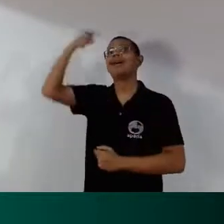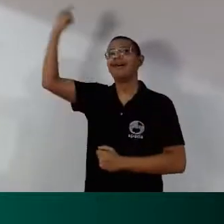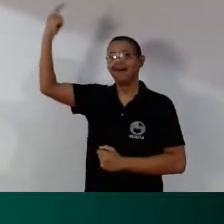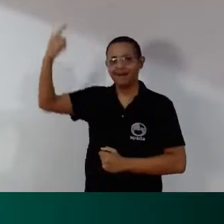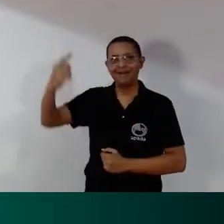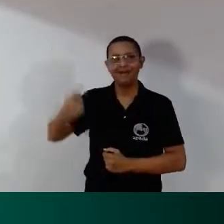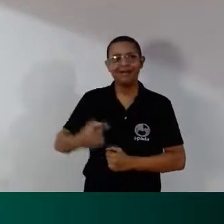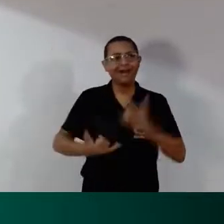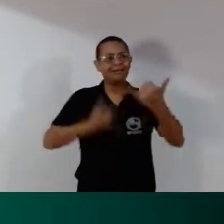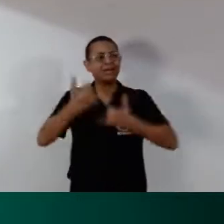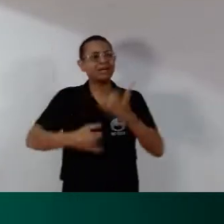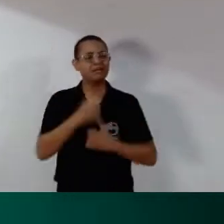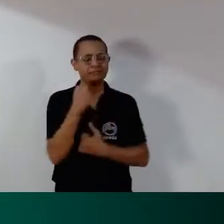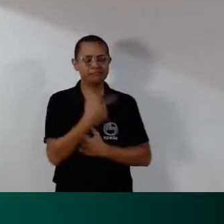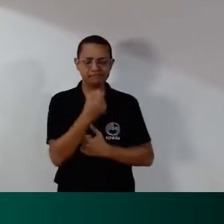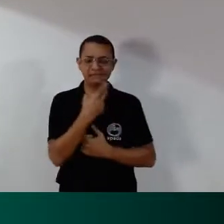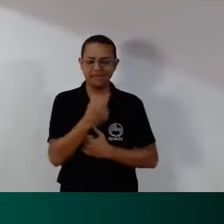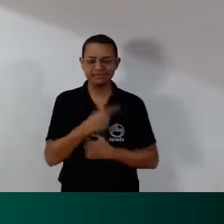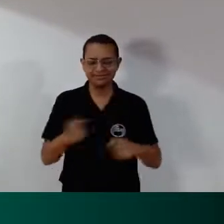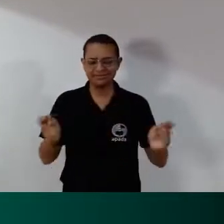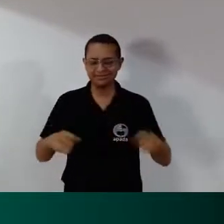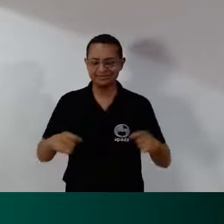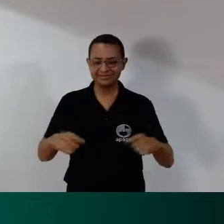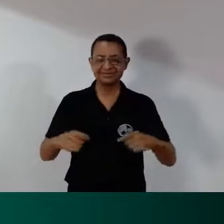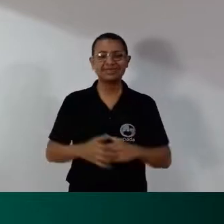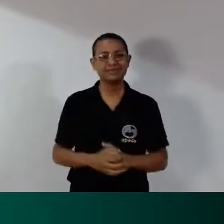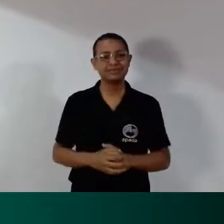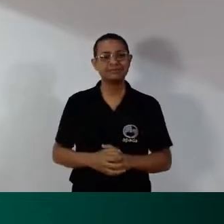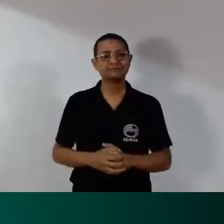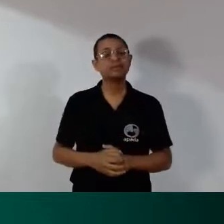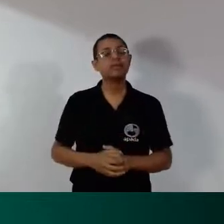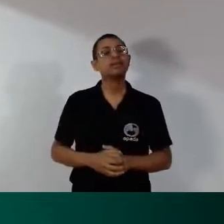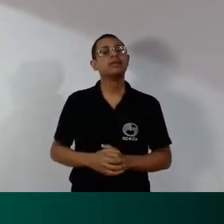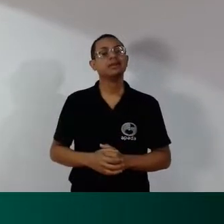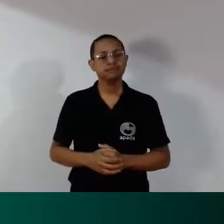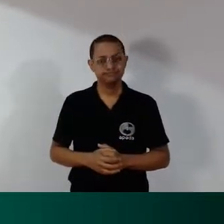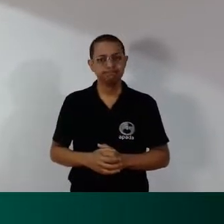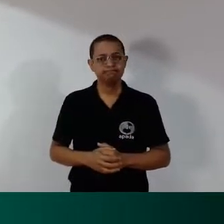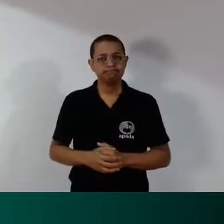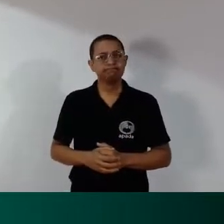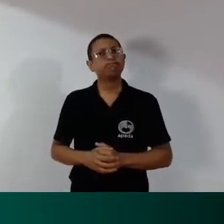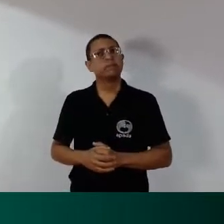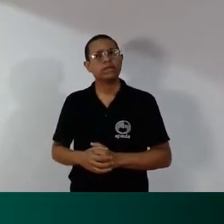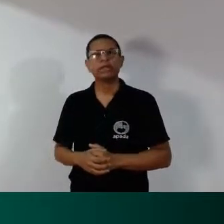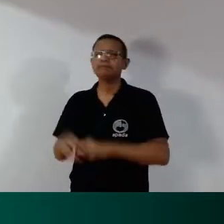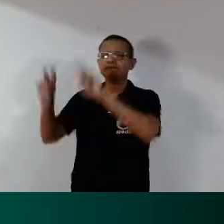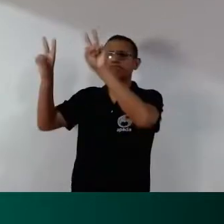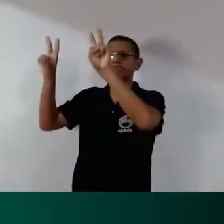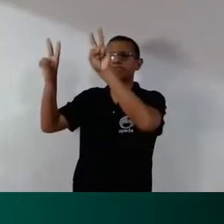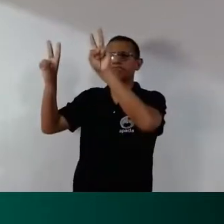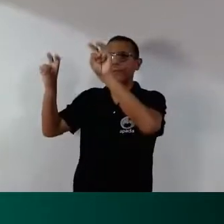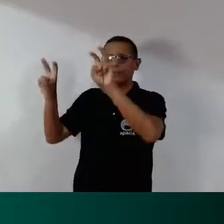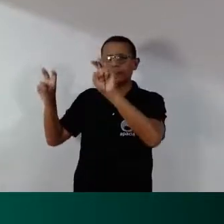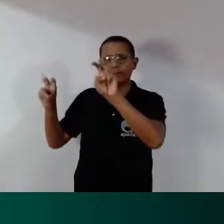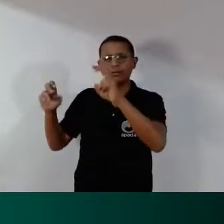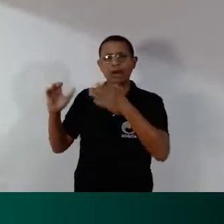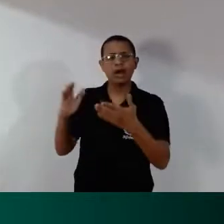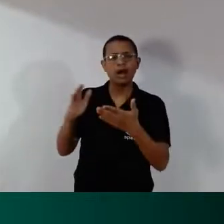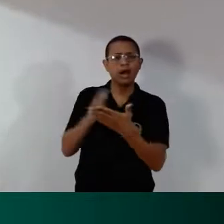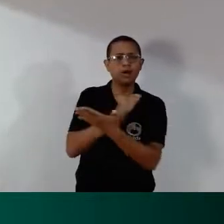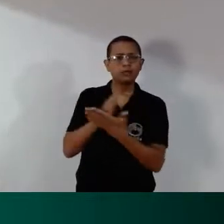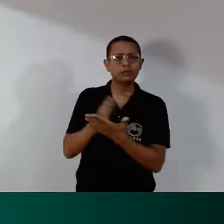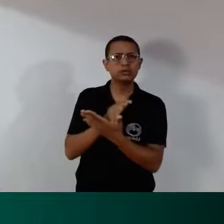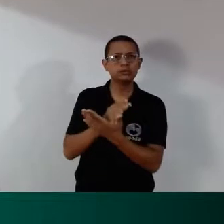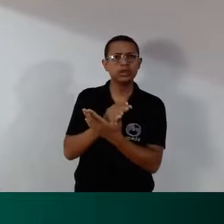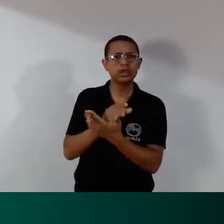e como a gente consegue levar também assuntos que não são que não